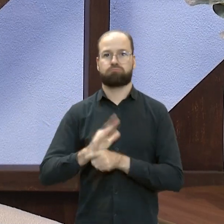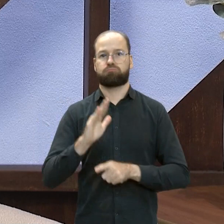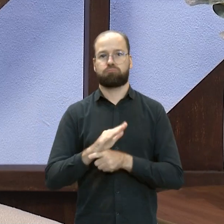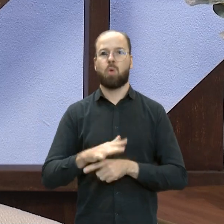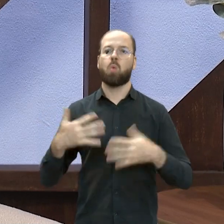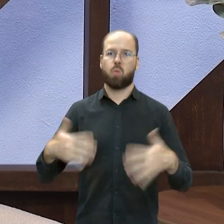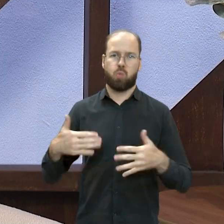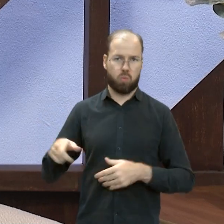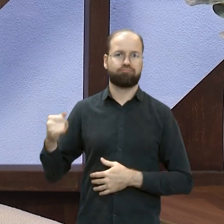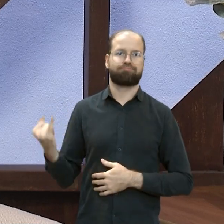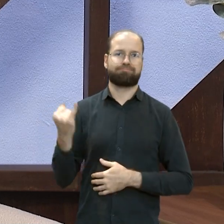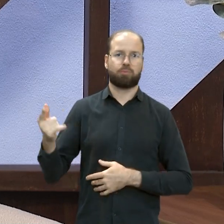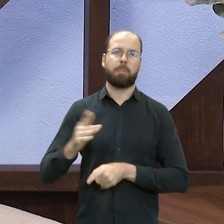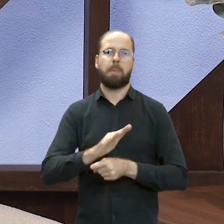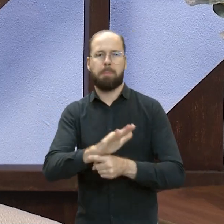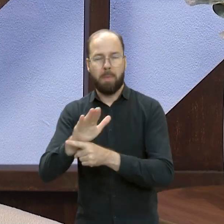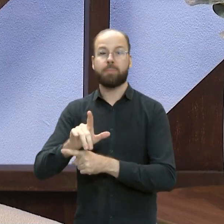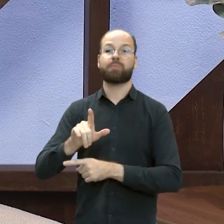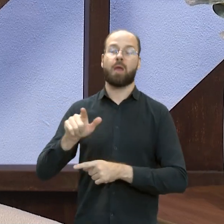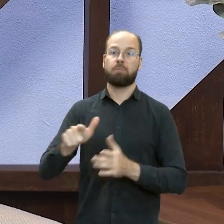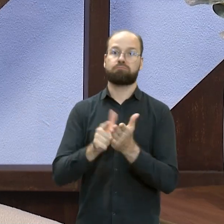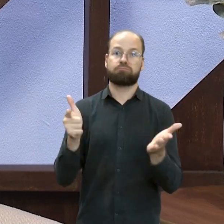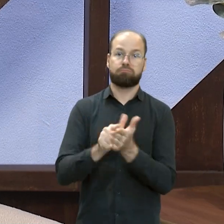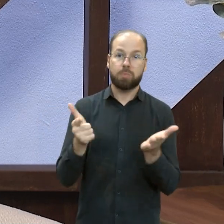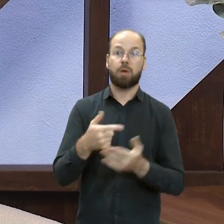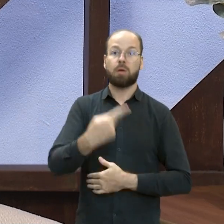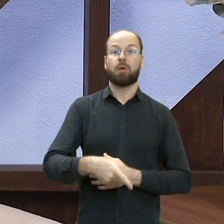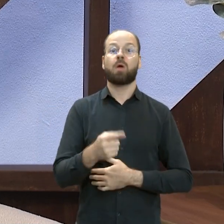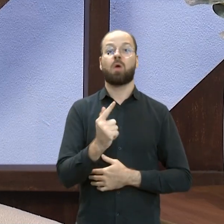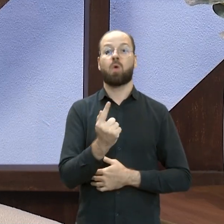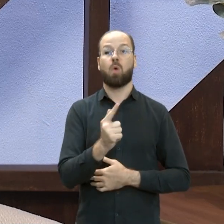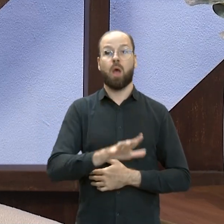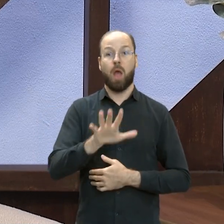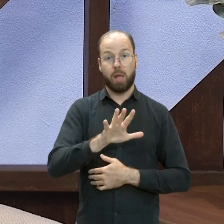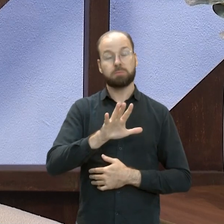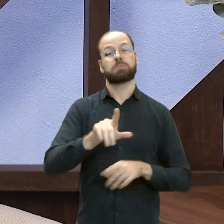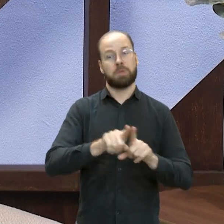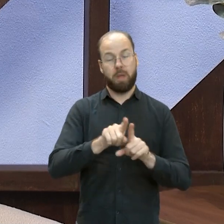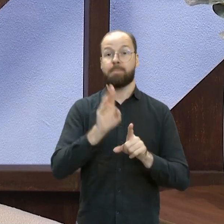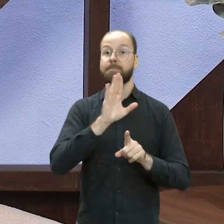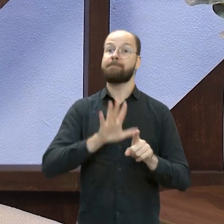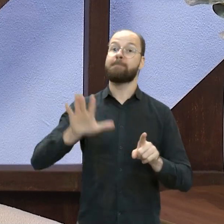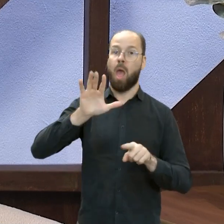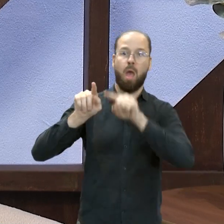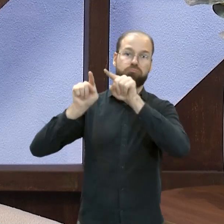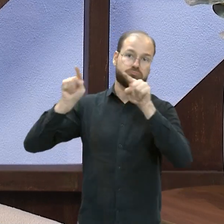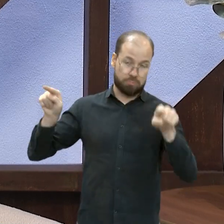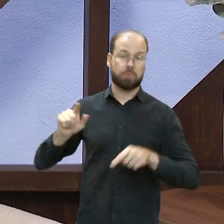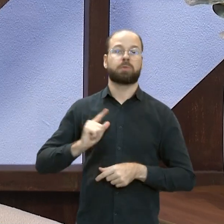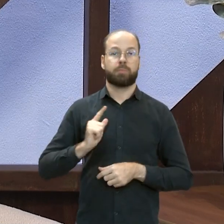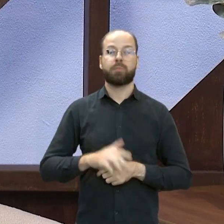muito perene, não só com a imprensa goiana, mas com a imprensa nacional como um todo, né. Então,